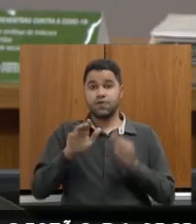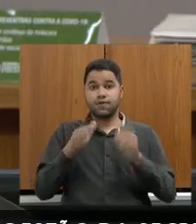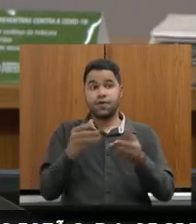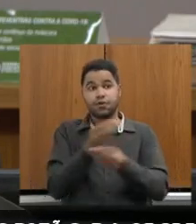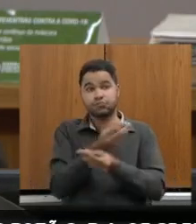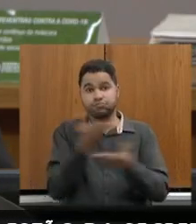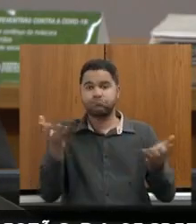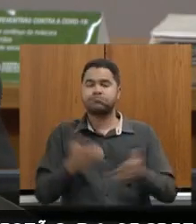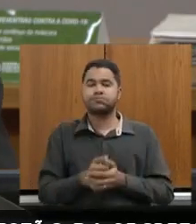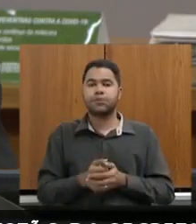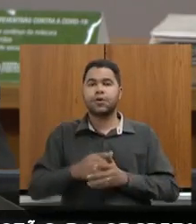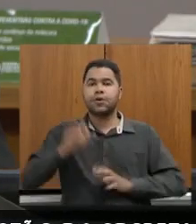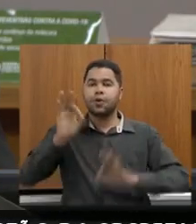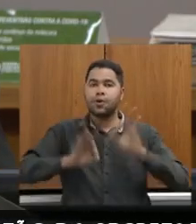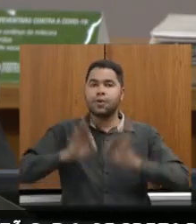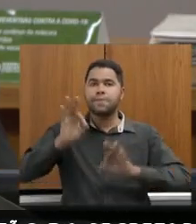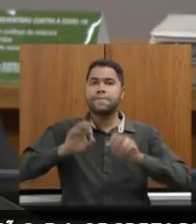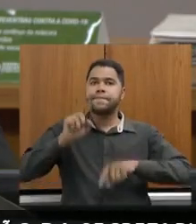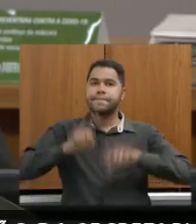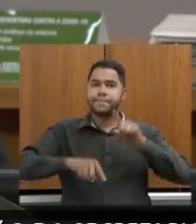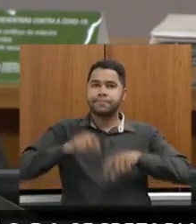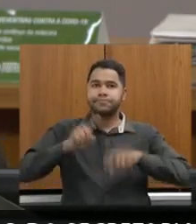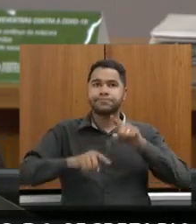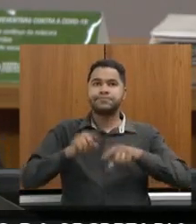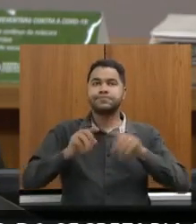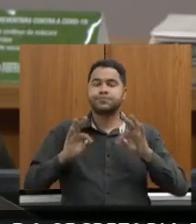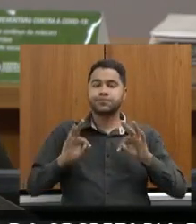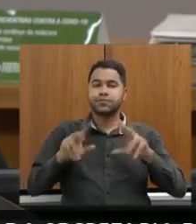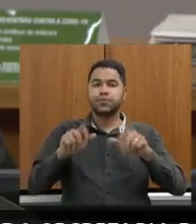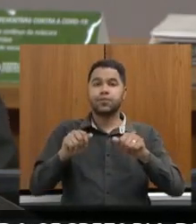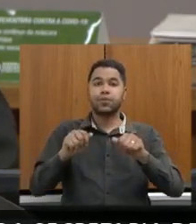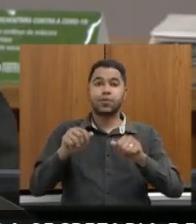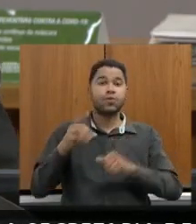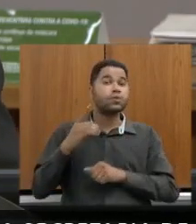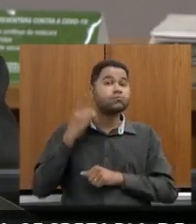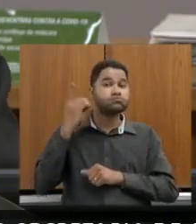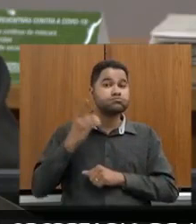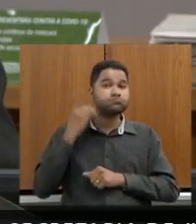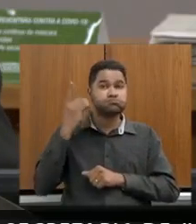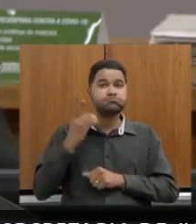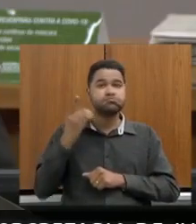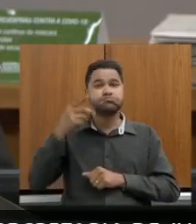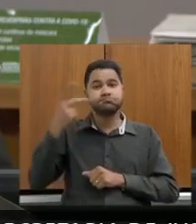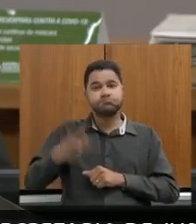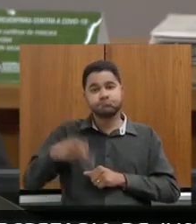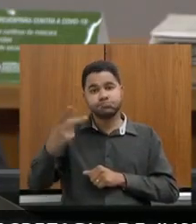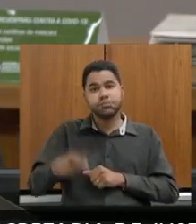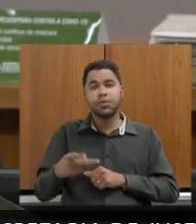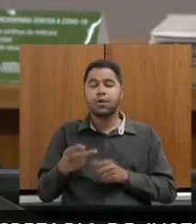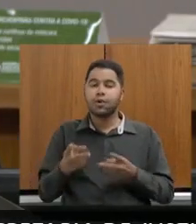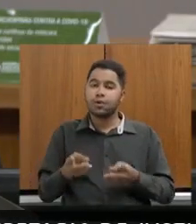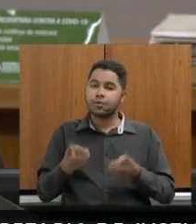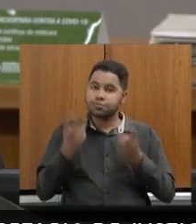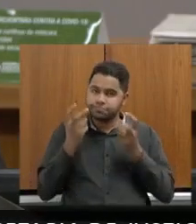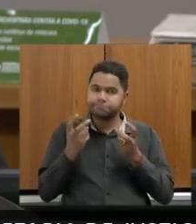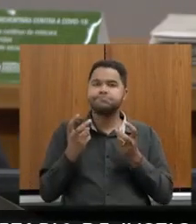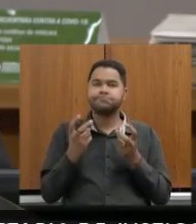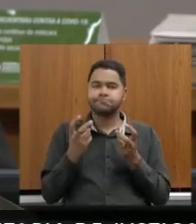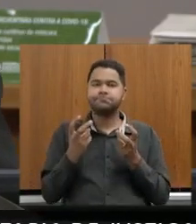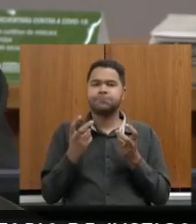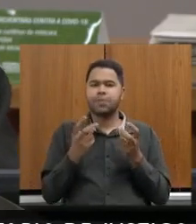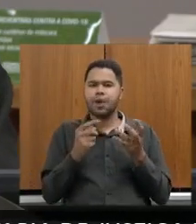aos organizar esse material para que todos os parlamentares nesta comissão perceba